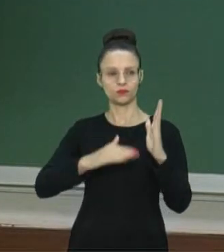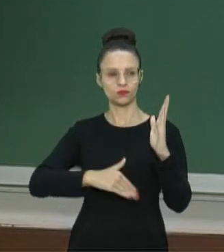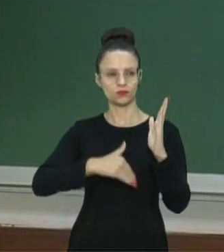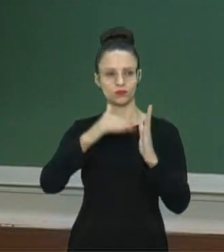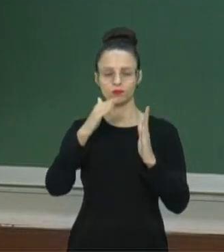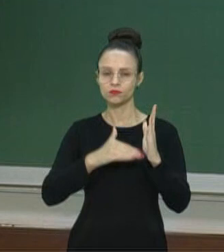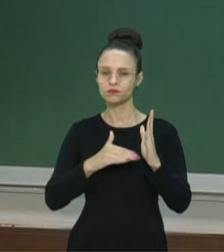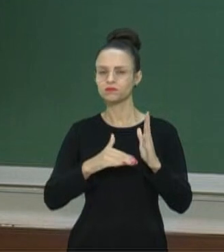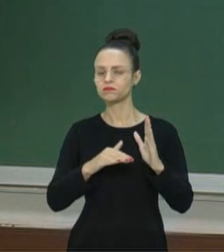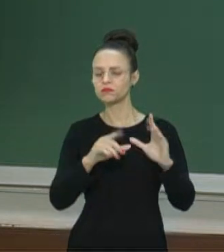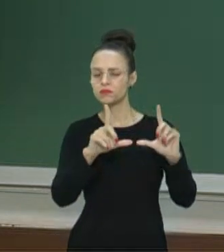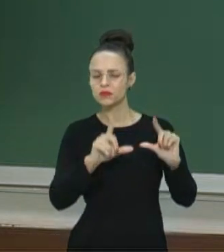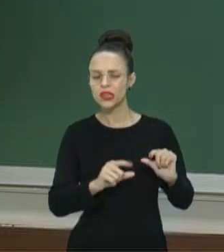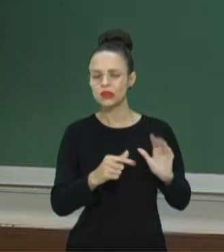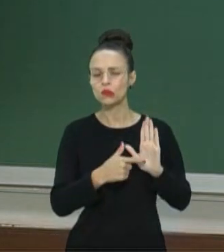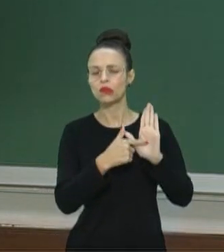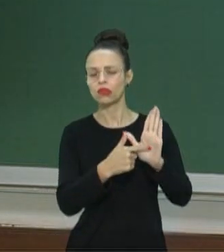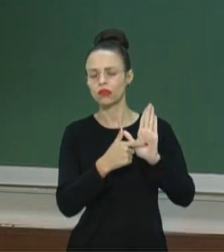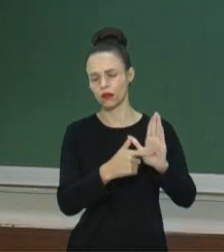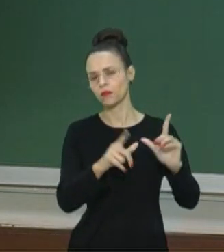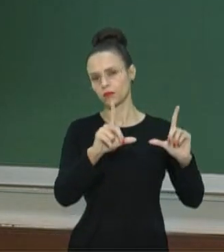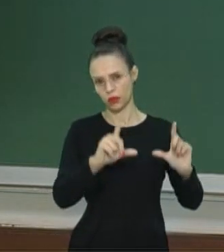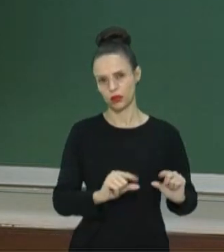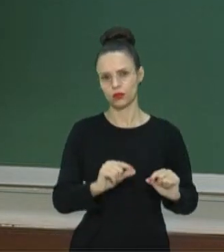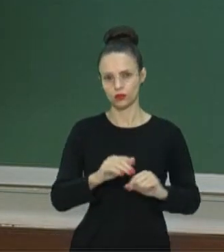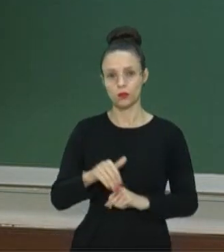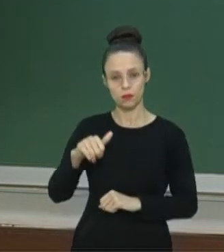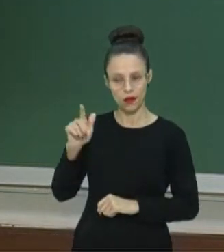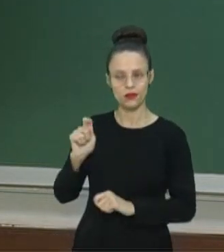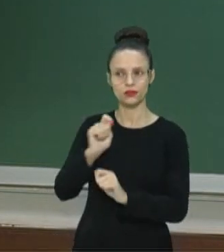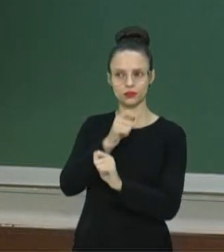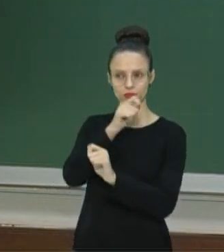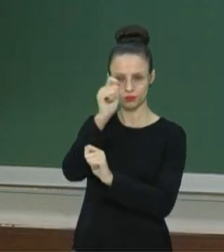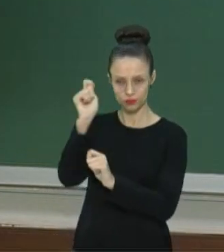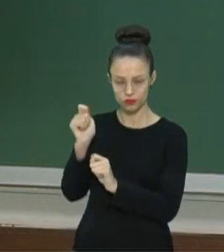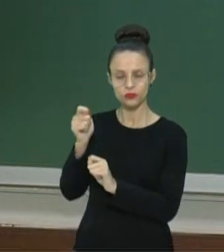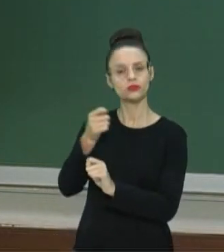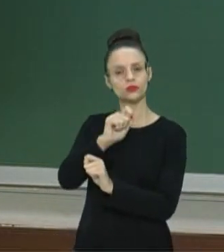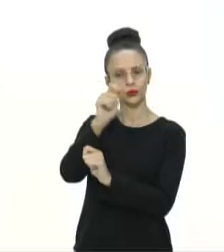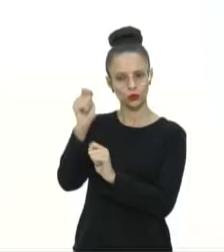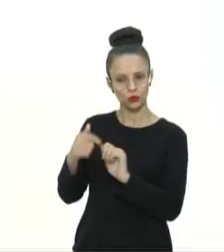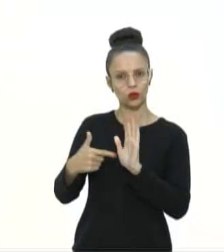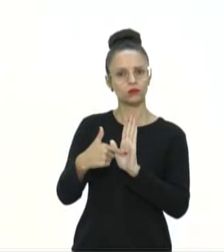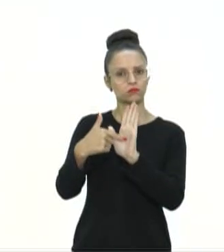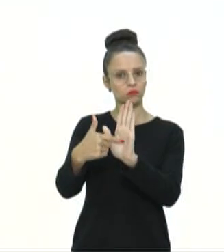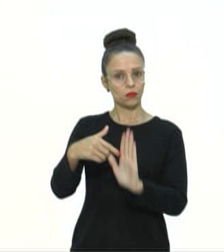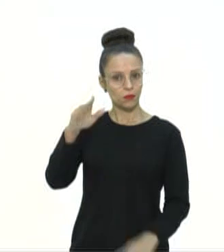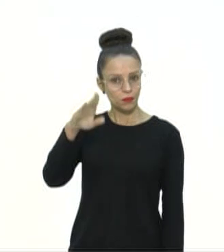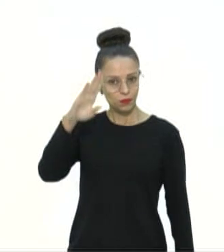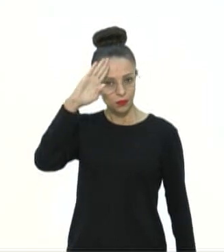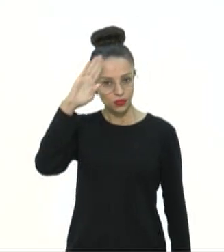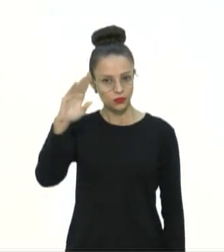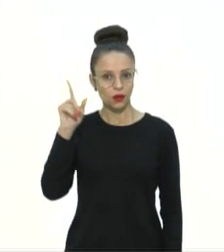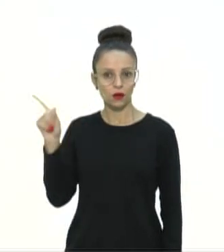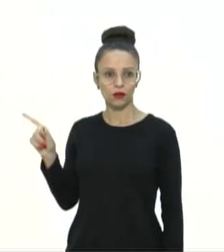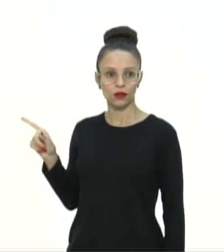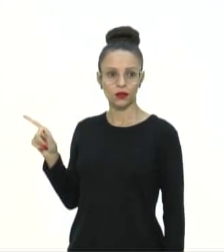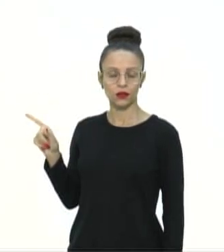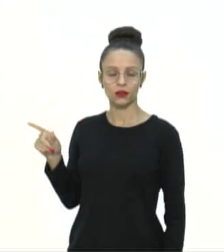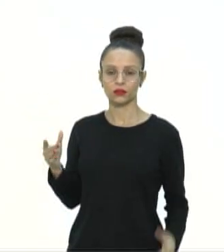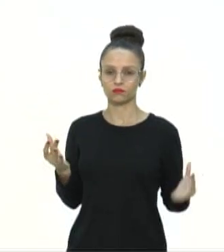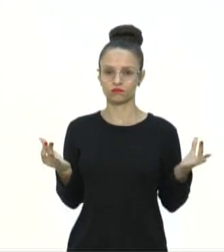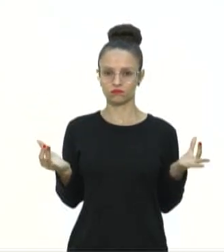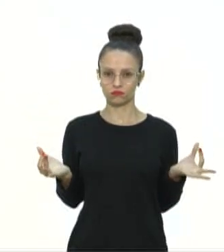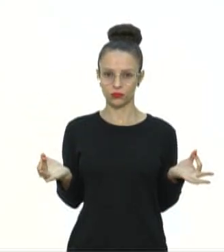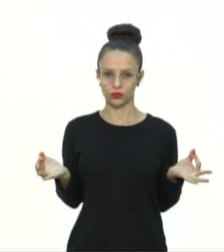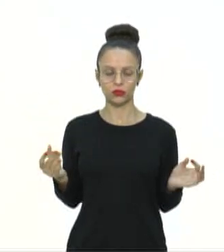pintura recebido menos destaque. Então, nós vamos ter a escultura como o Buda e aqui nós